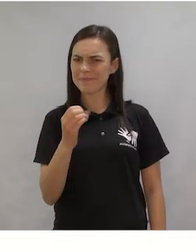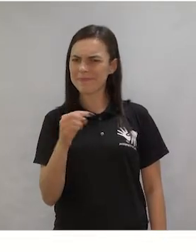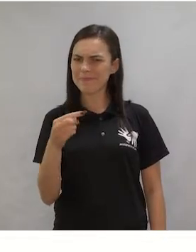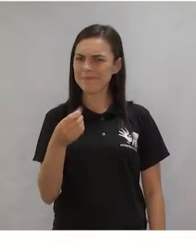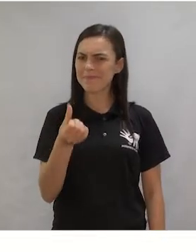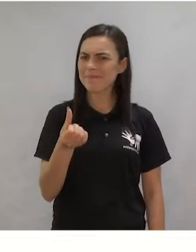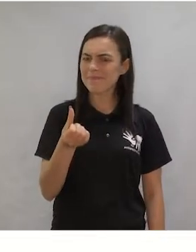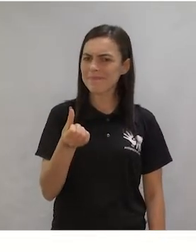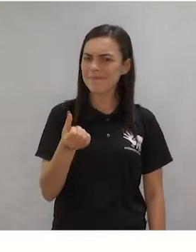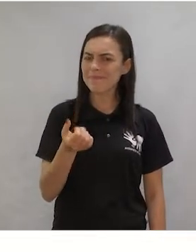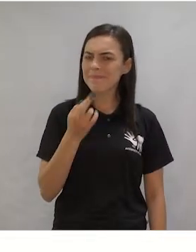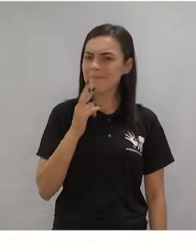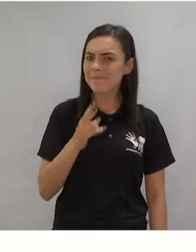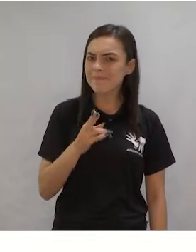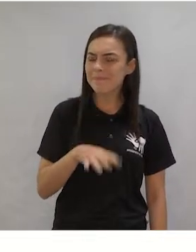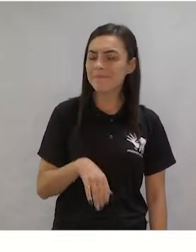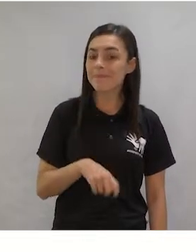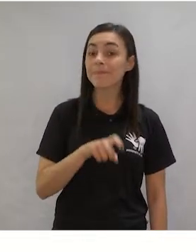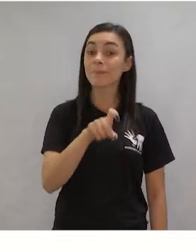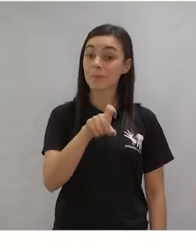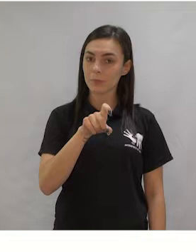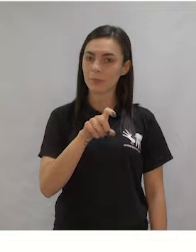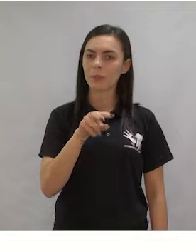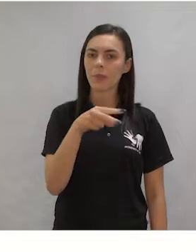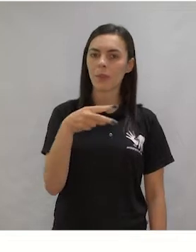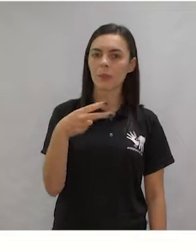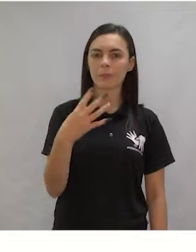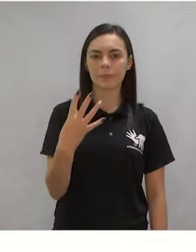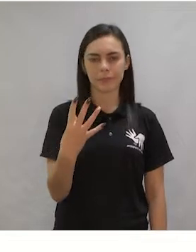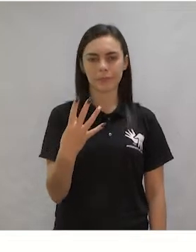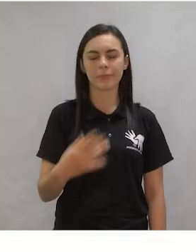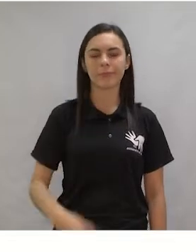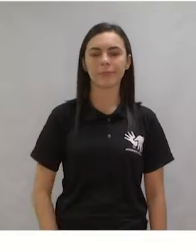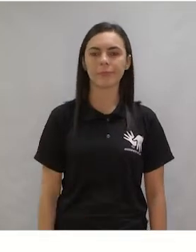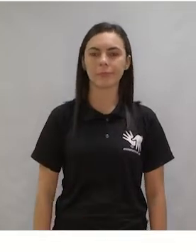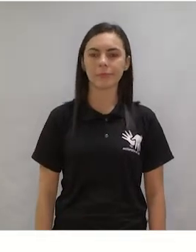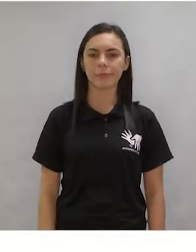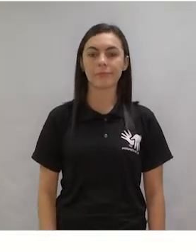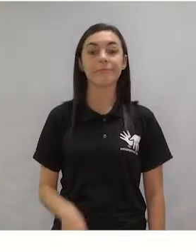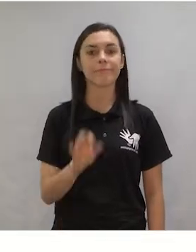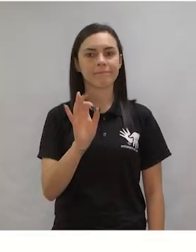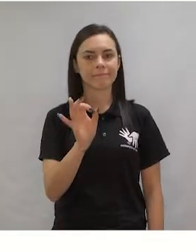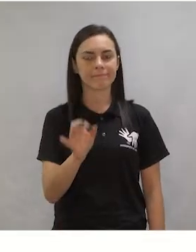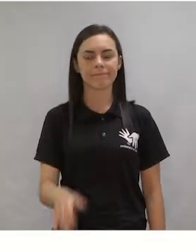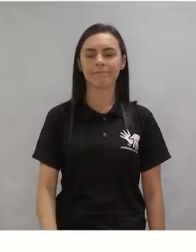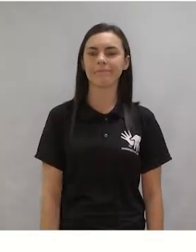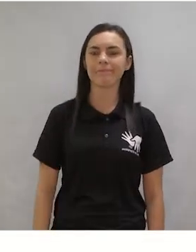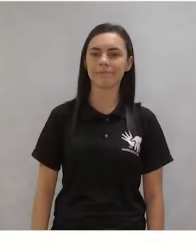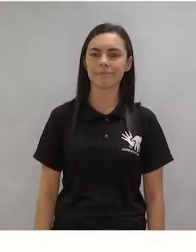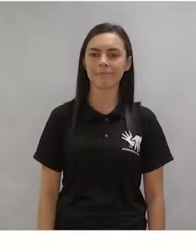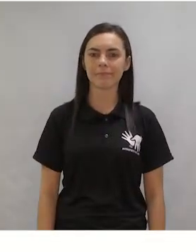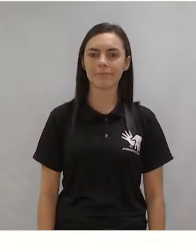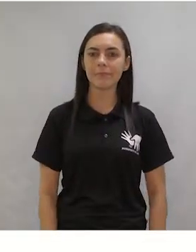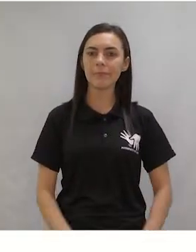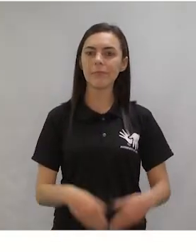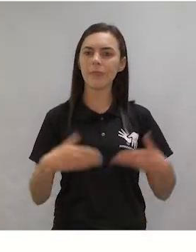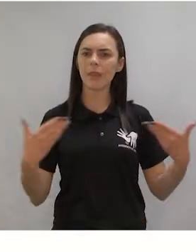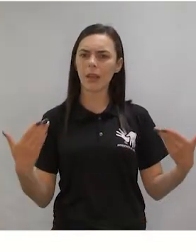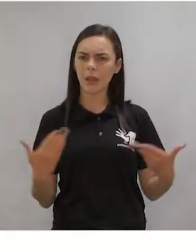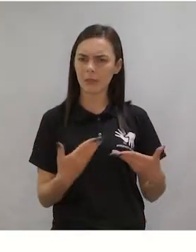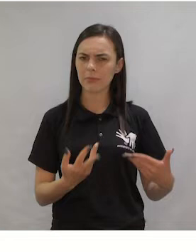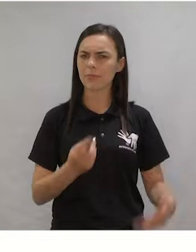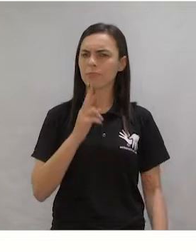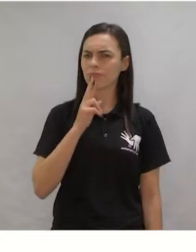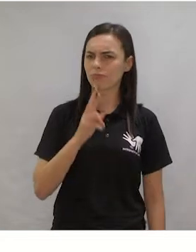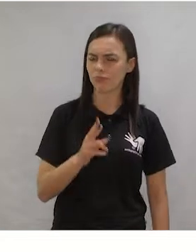Quanto que é 10 menos 6? Então, x é igual a 4. Muito bem. Agora que nós